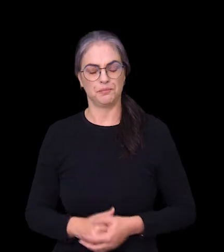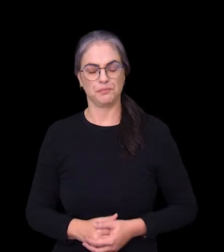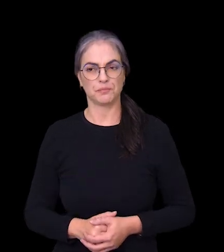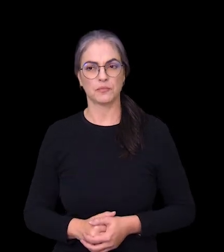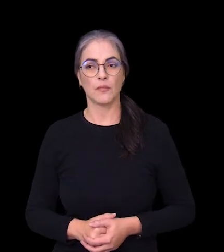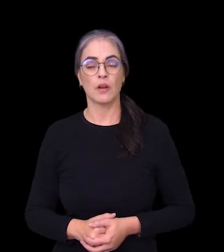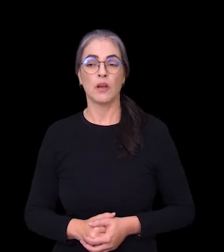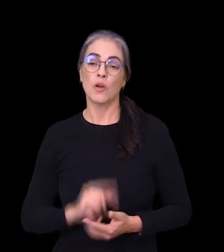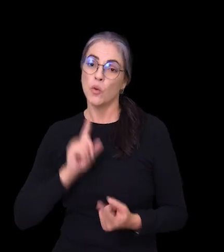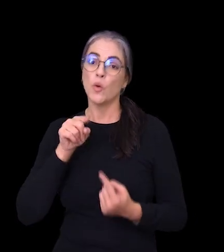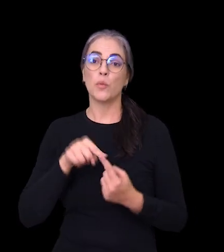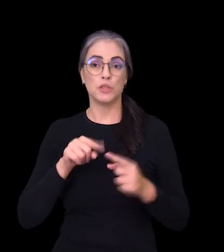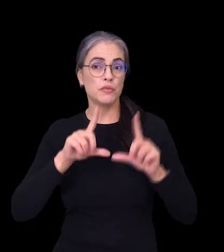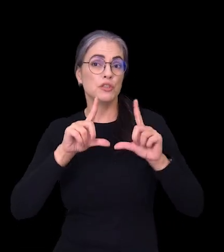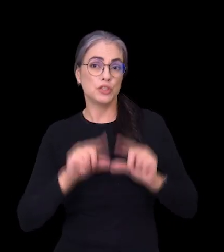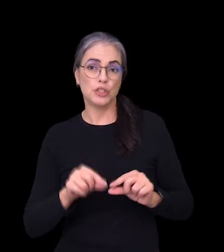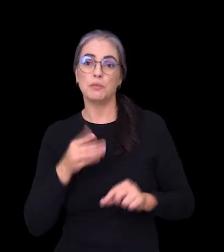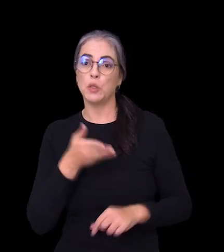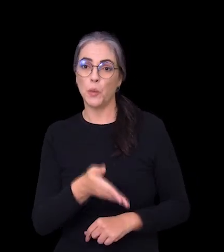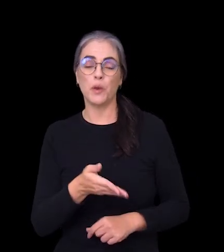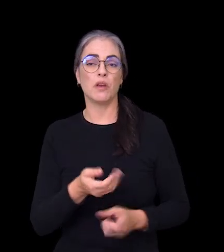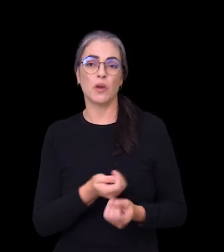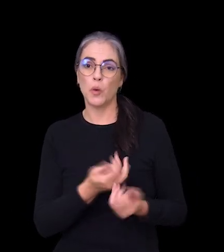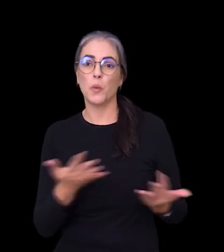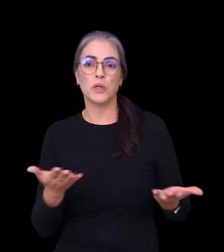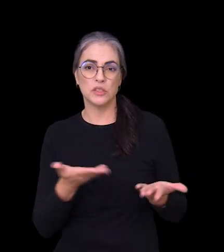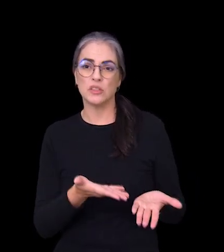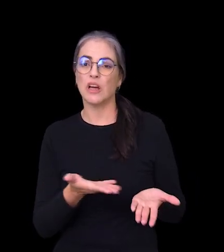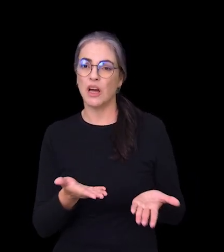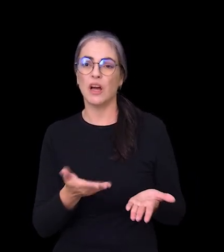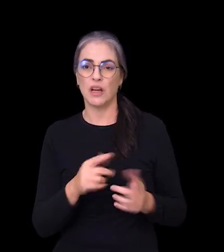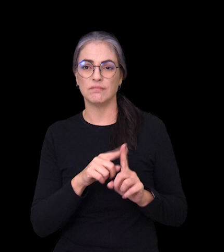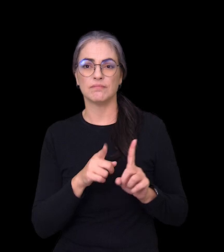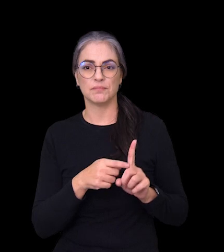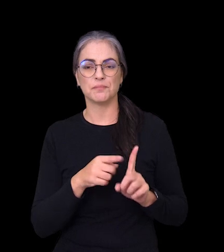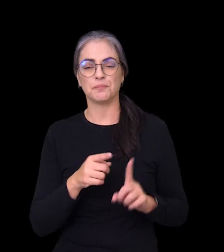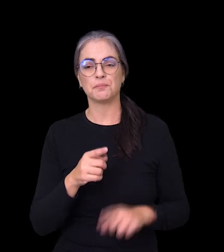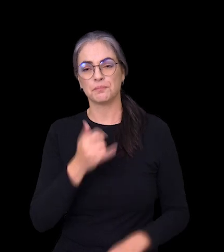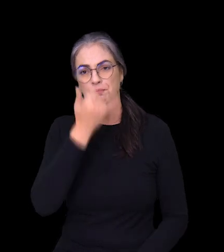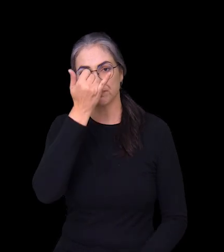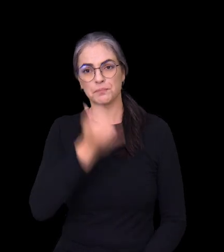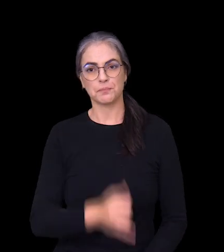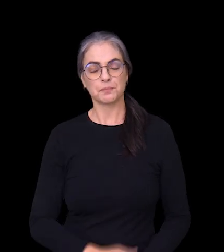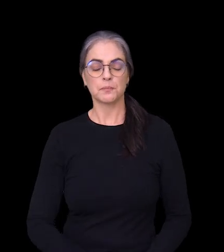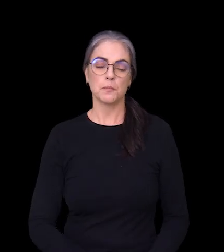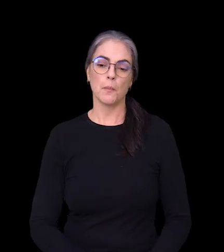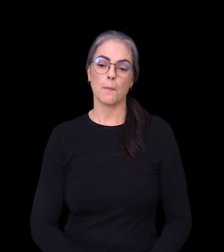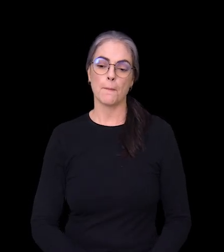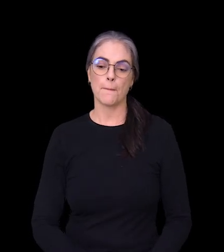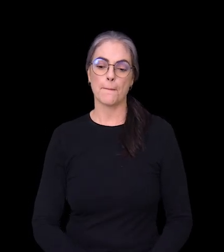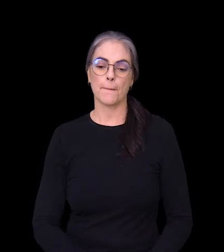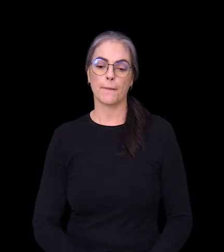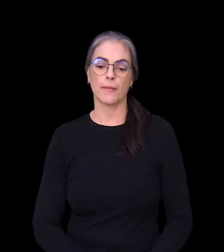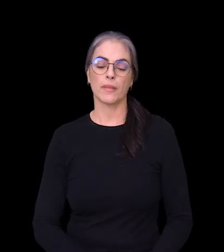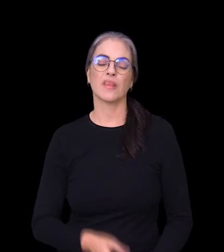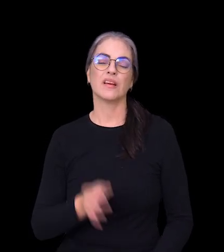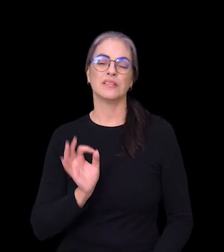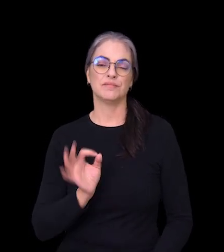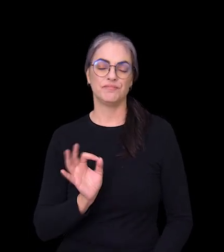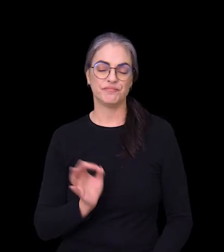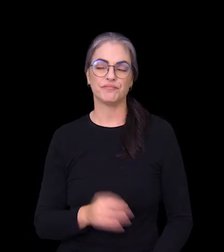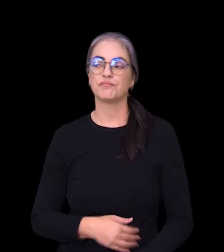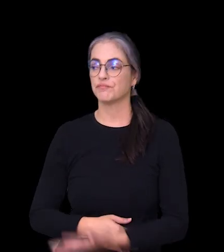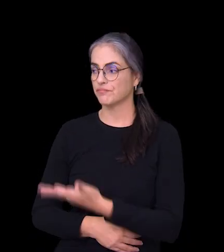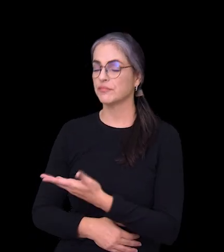para reduzir esses índices. Perfeito. Ana Cunha, então, Fundo de População das Nações Unidas. Como a deputada falava,